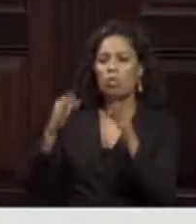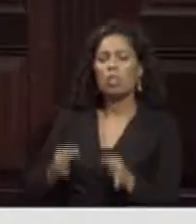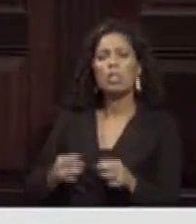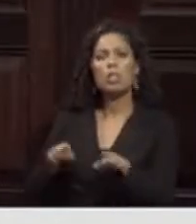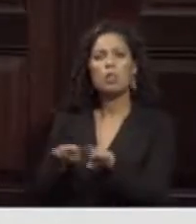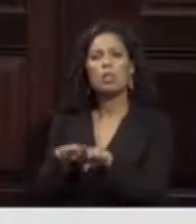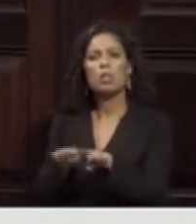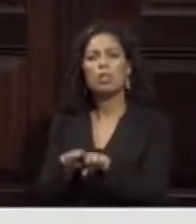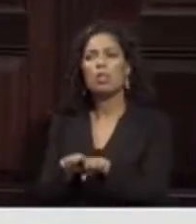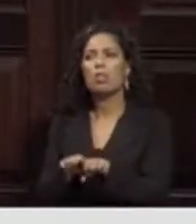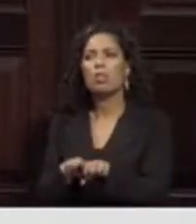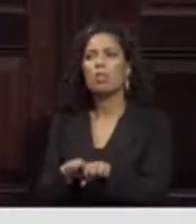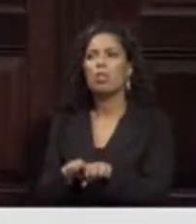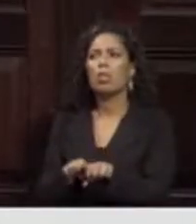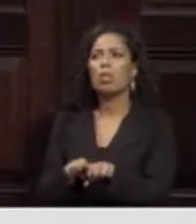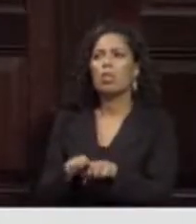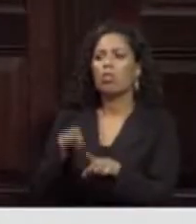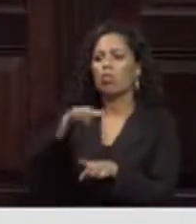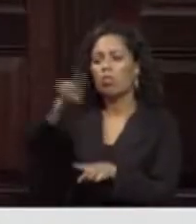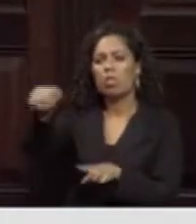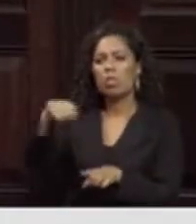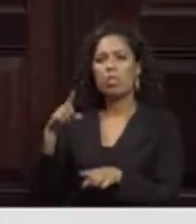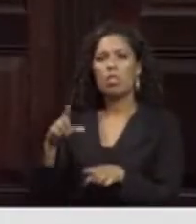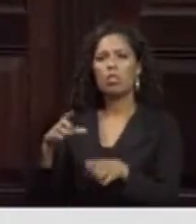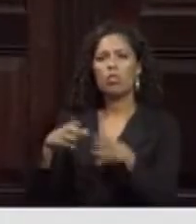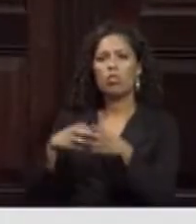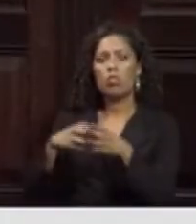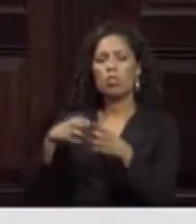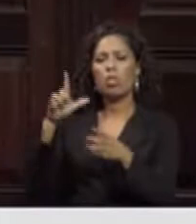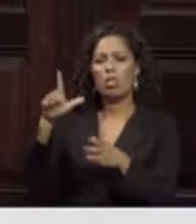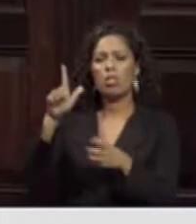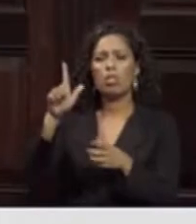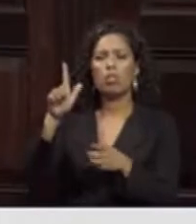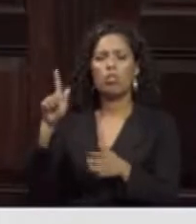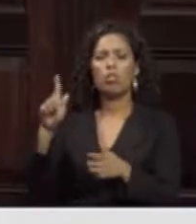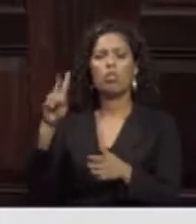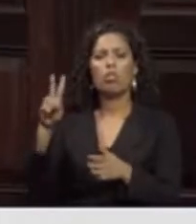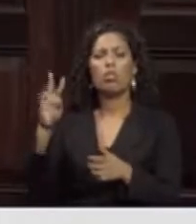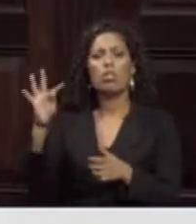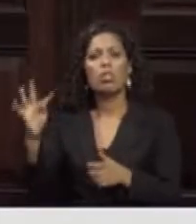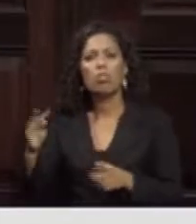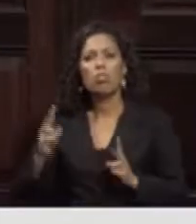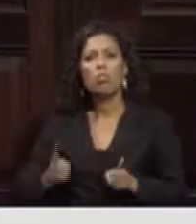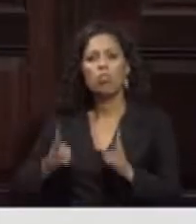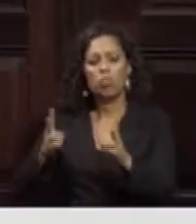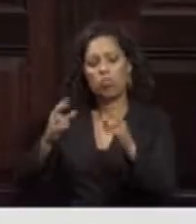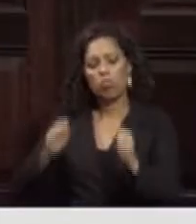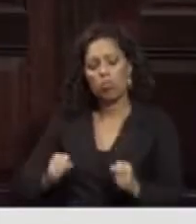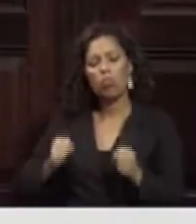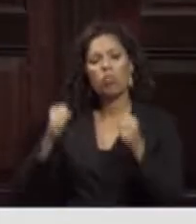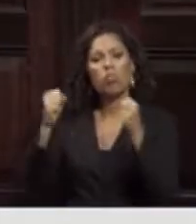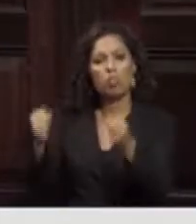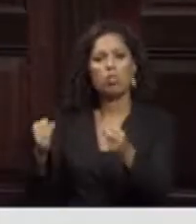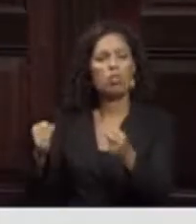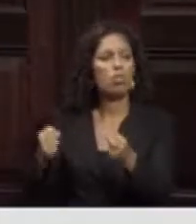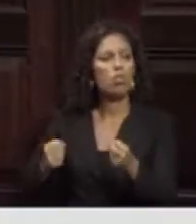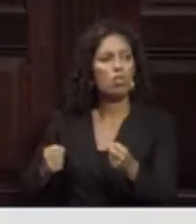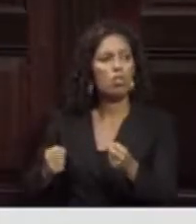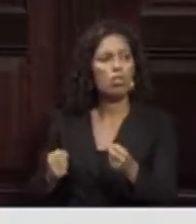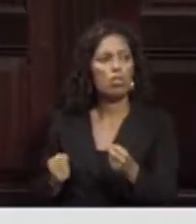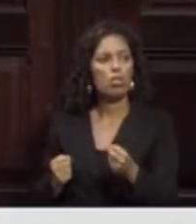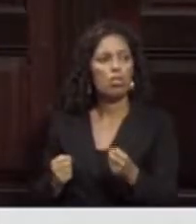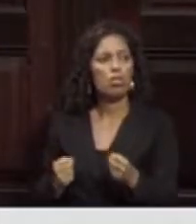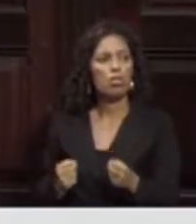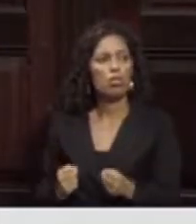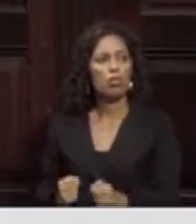na luta contra a violência de quem é vítima e na luta para a afirmação da sua cidadania, esteja sempre solidário também